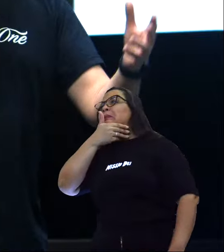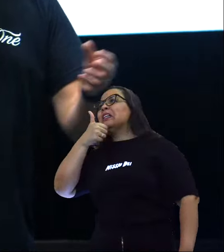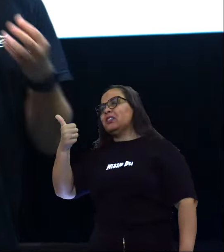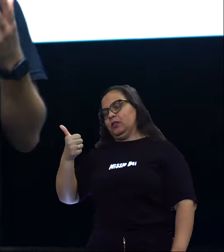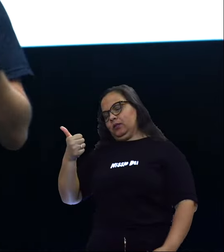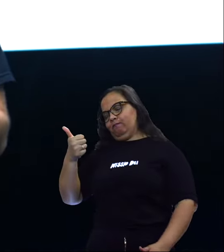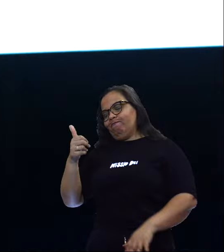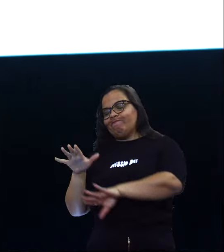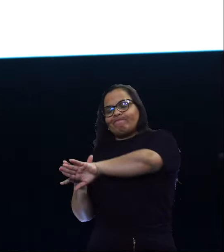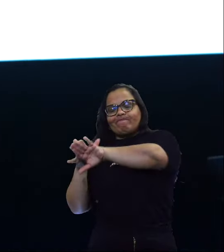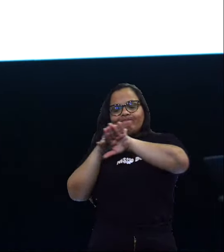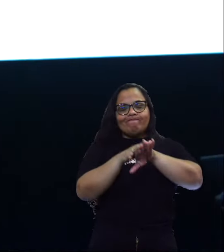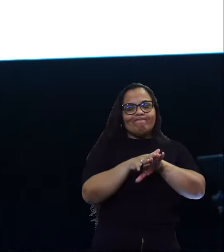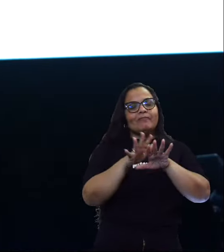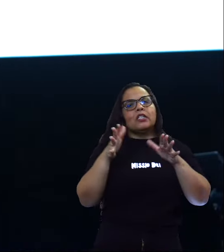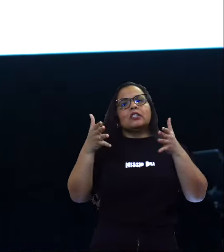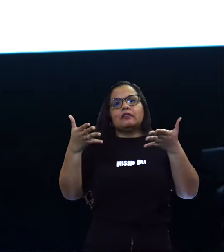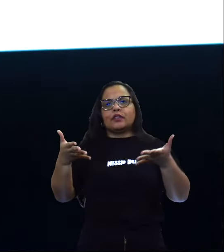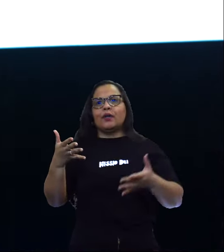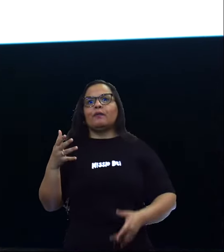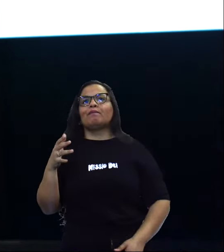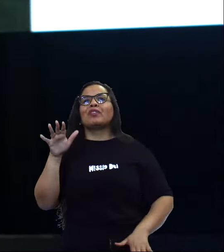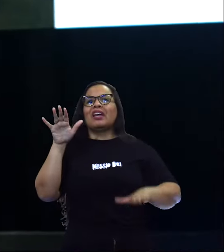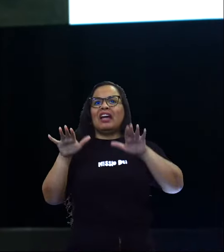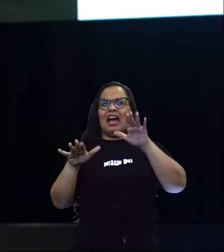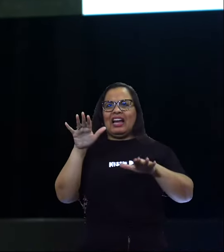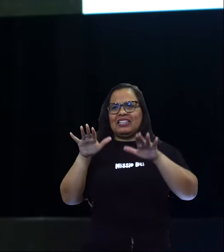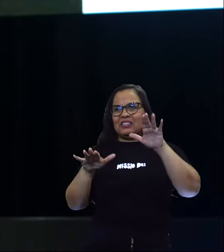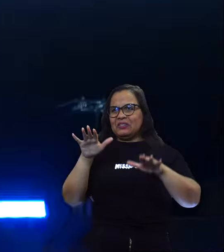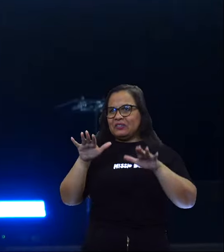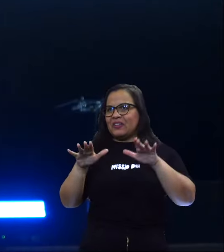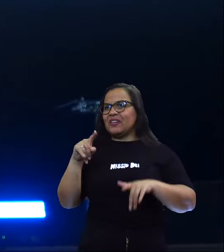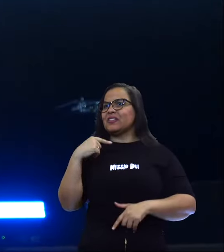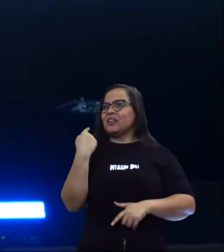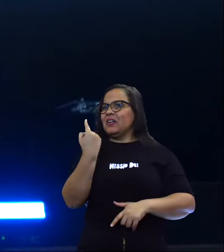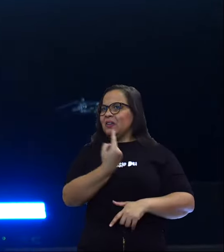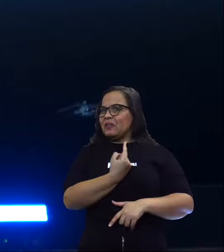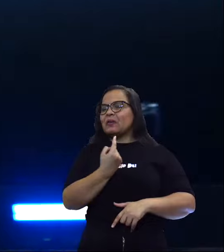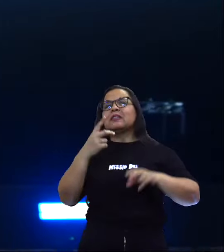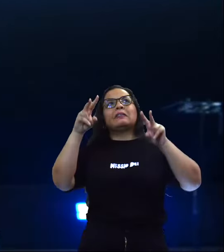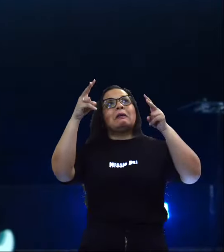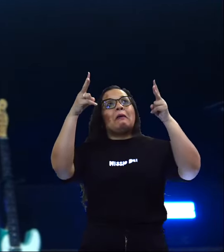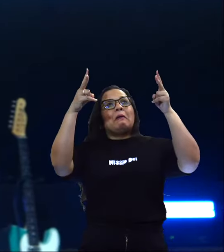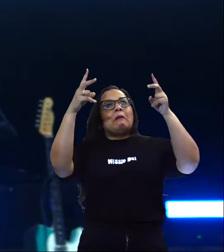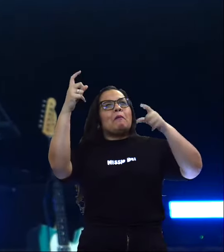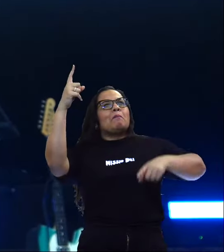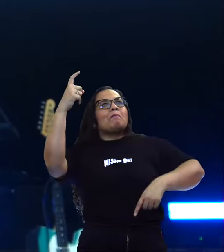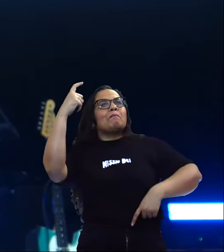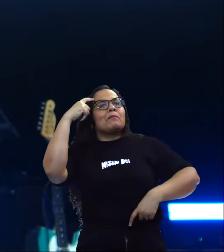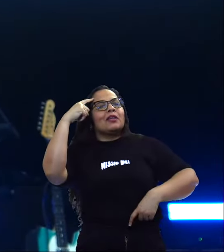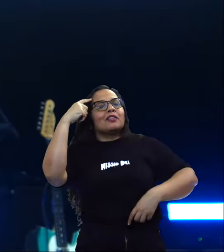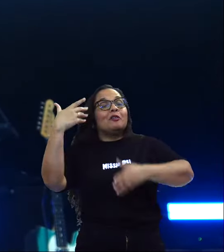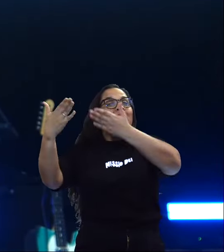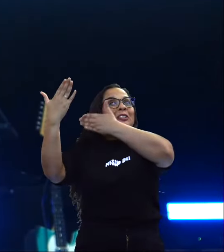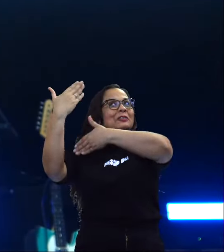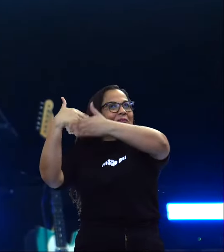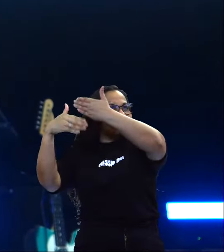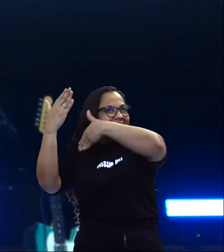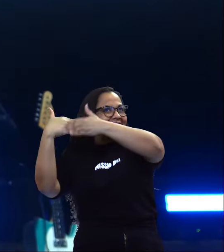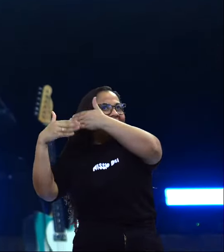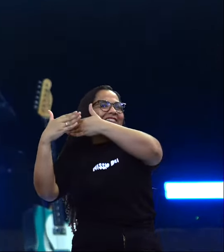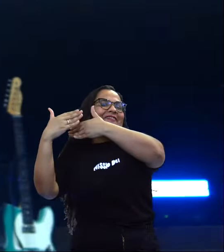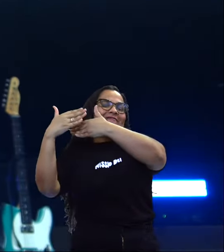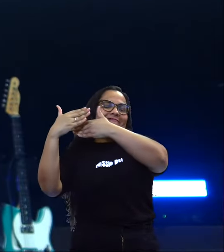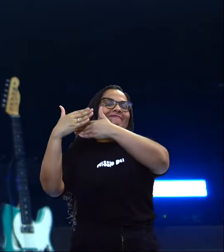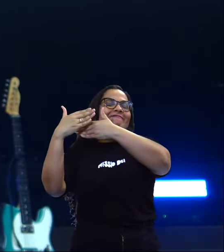mesma tutela, para com isso. E é a mesma coisa que acontece com o povo, gente. E eles ficam naquela crise, por quê? Olha, o desafio é tão